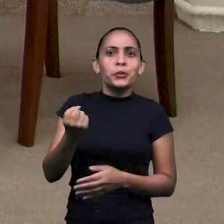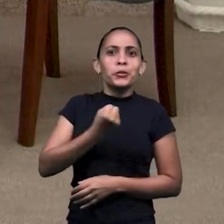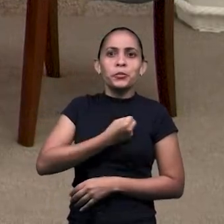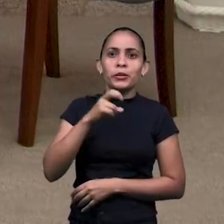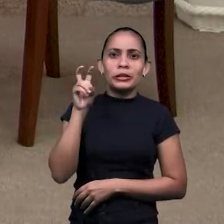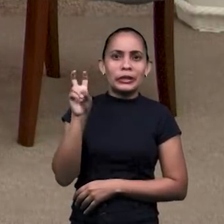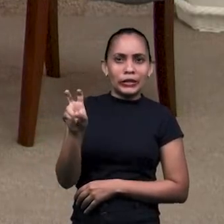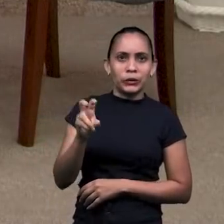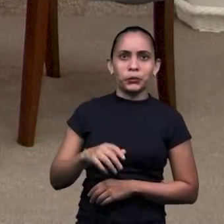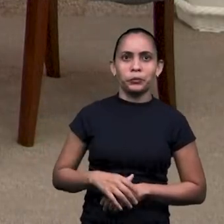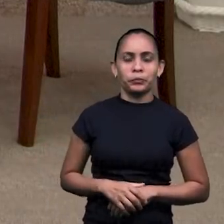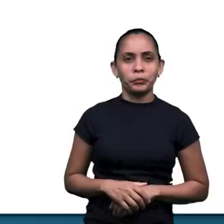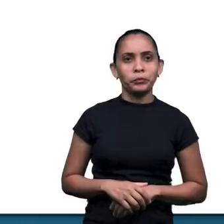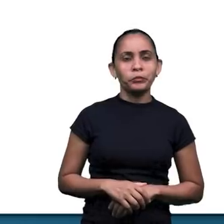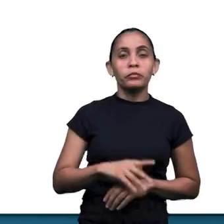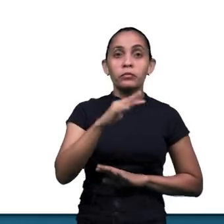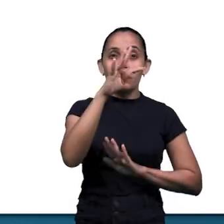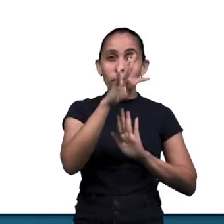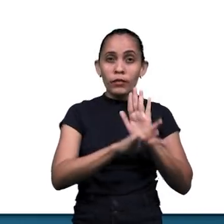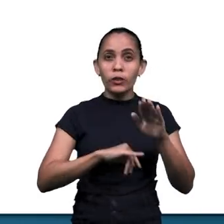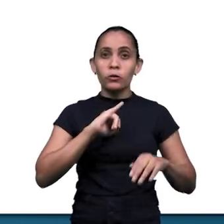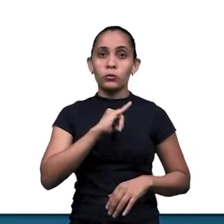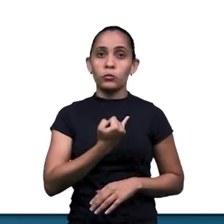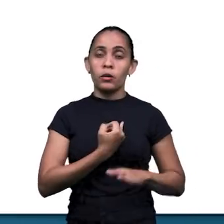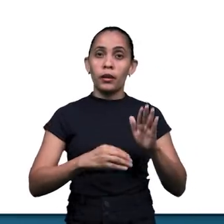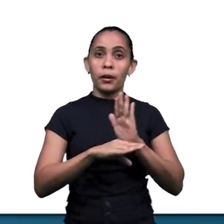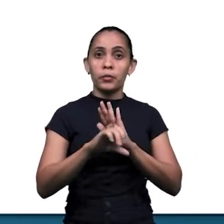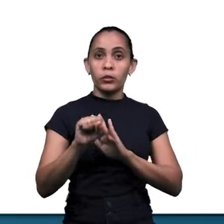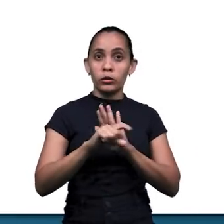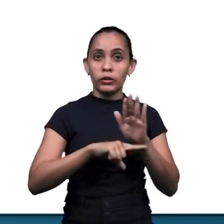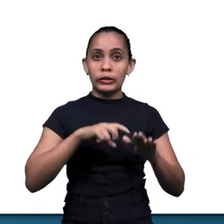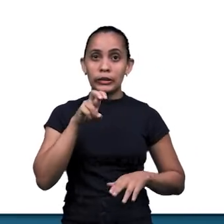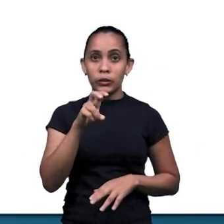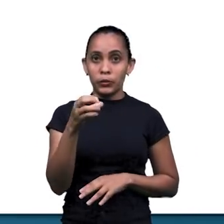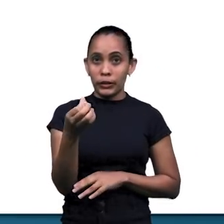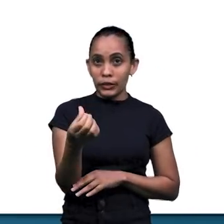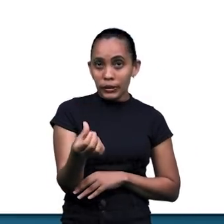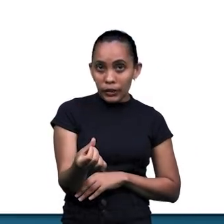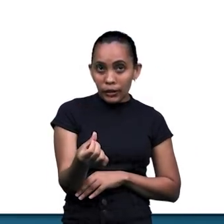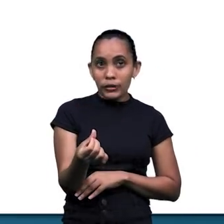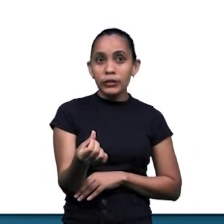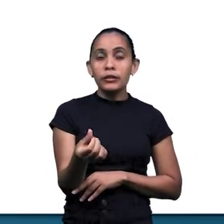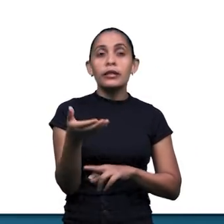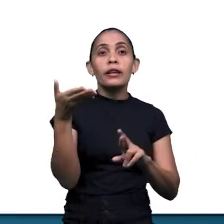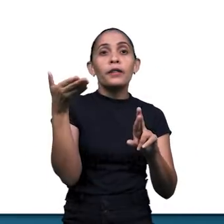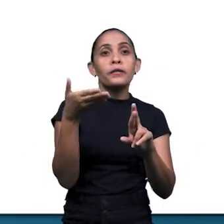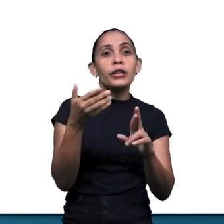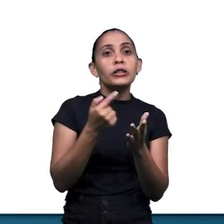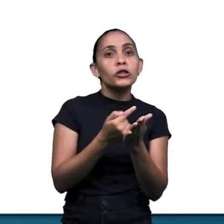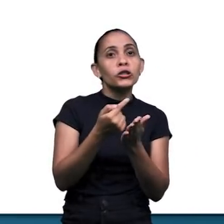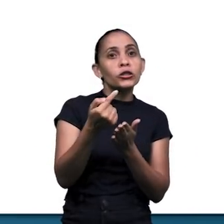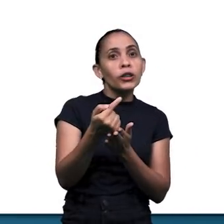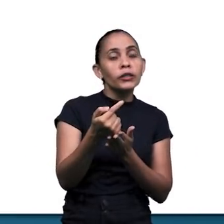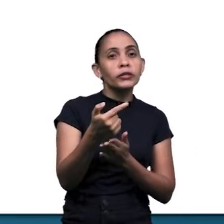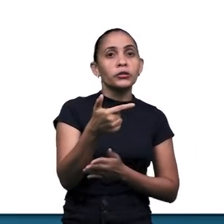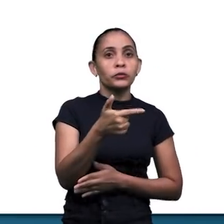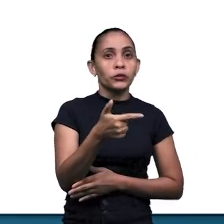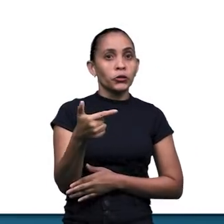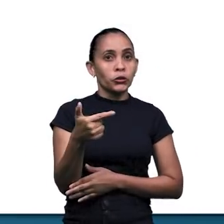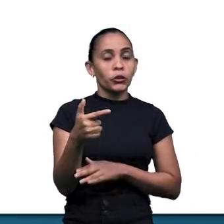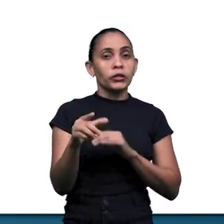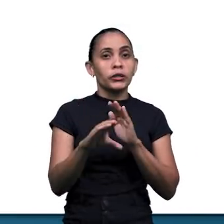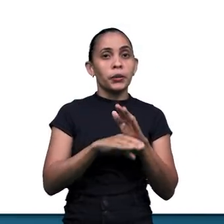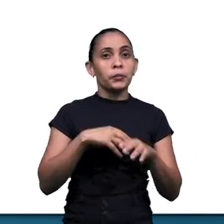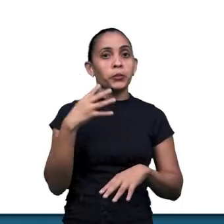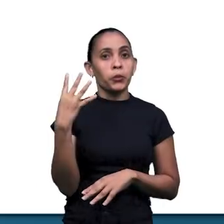número 5, que diz assim: o texto do Evangelho de João, capítulo 8, 56, faz referência ao livro